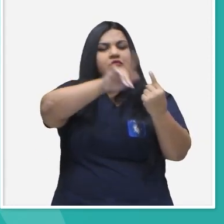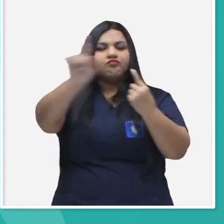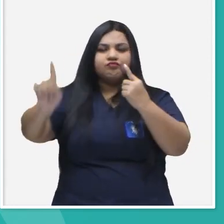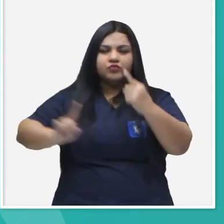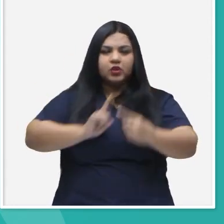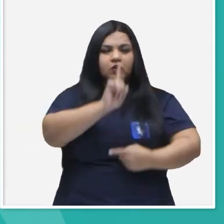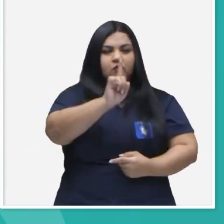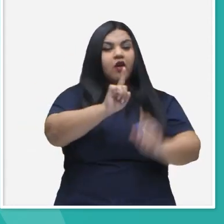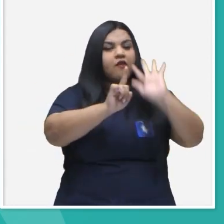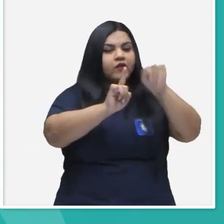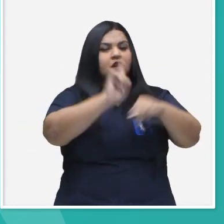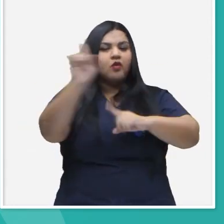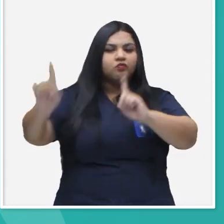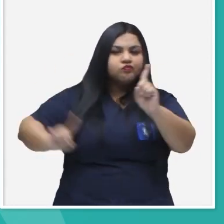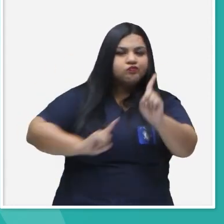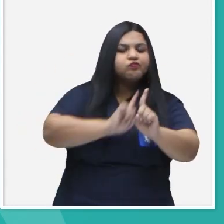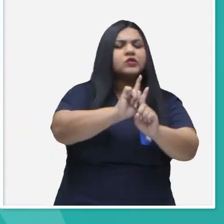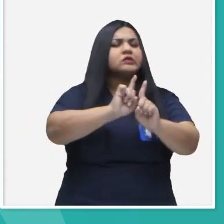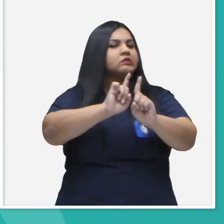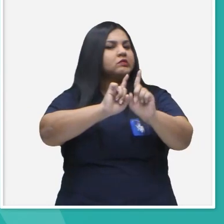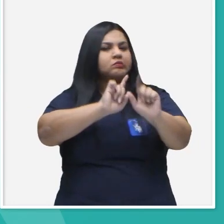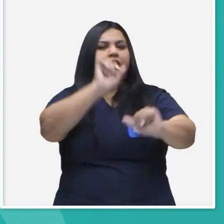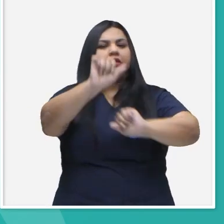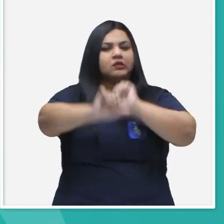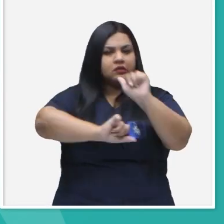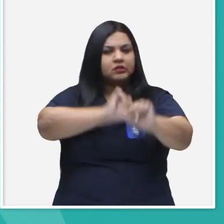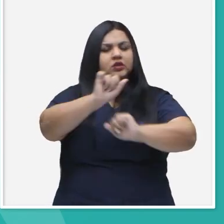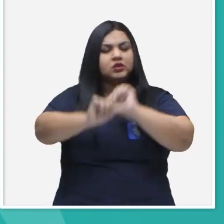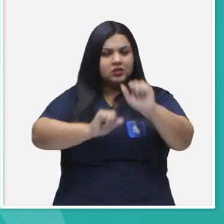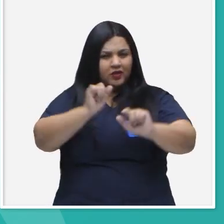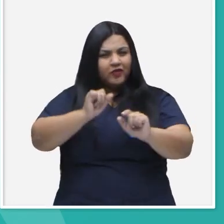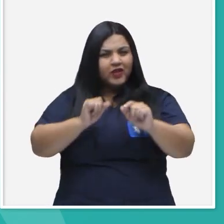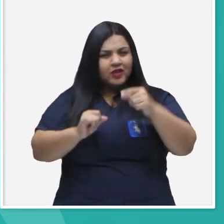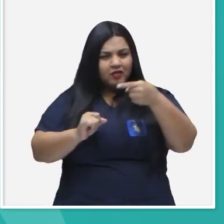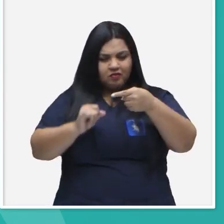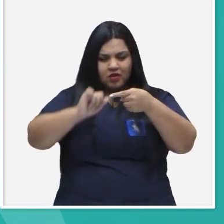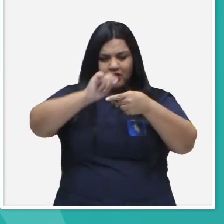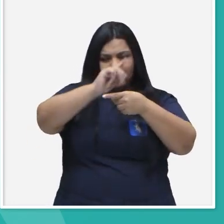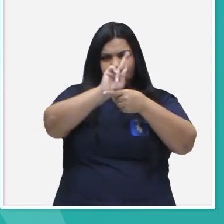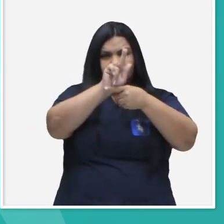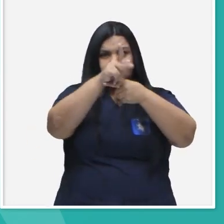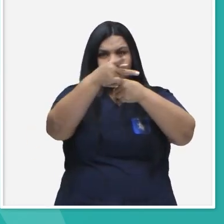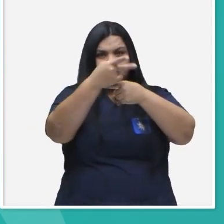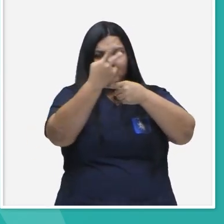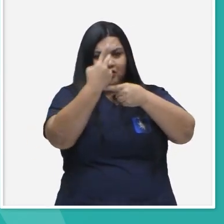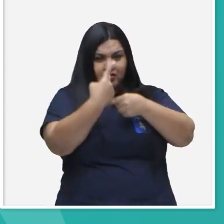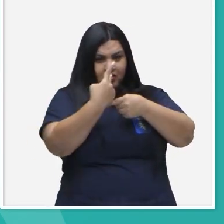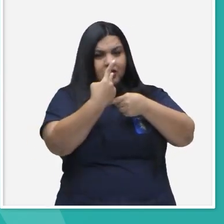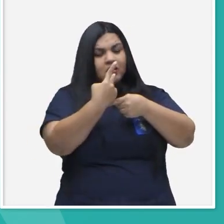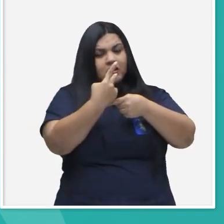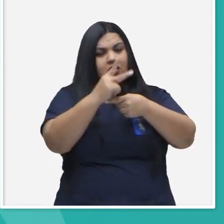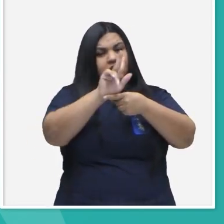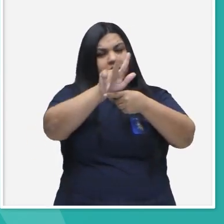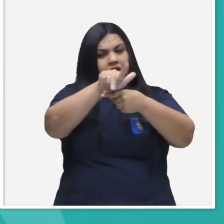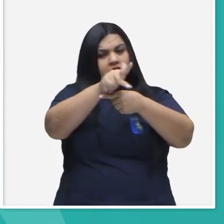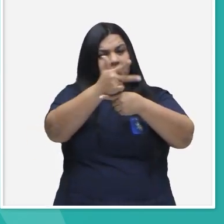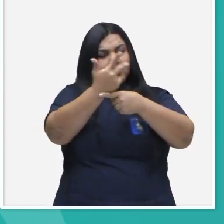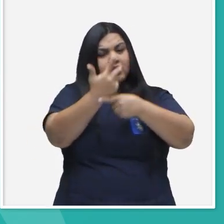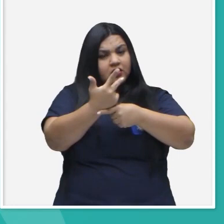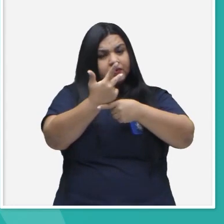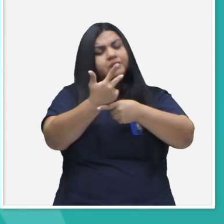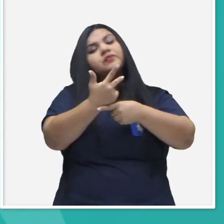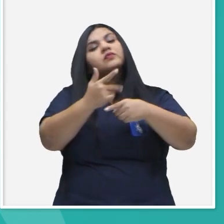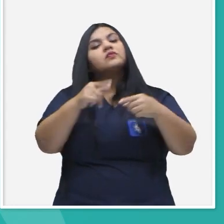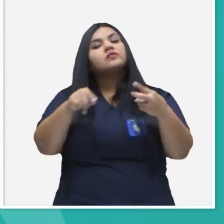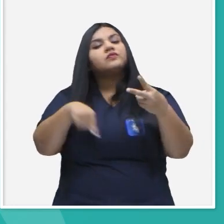um atleta fazendo a prova de cavalo com alças, tá?